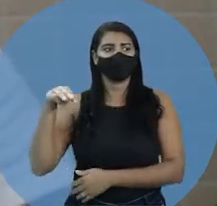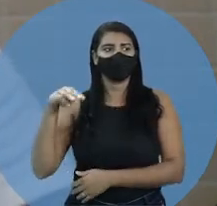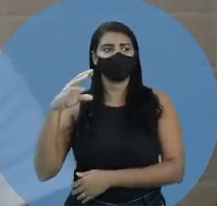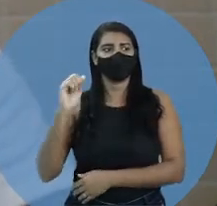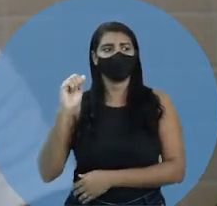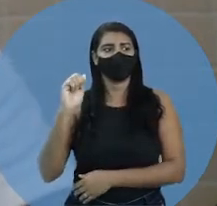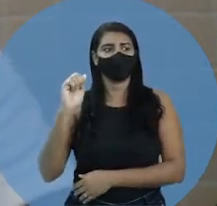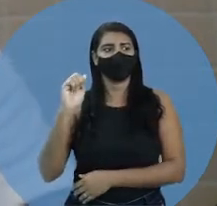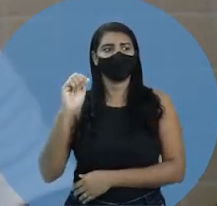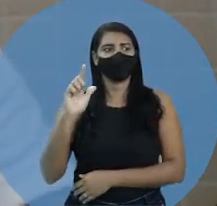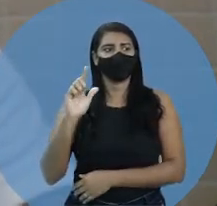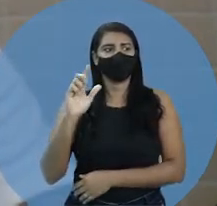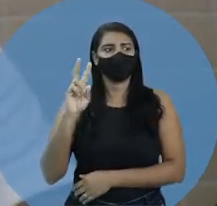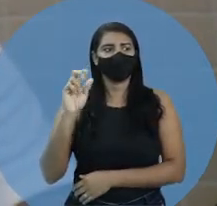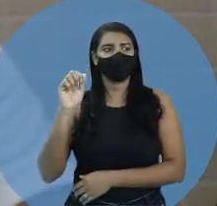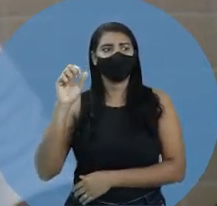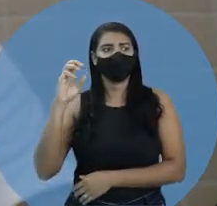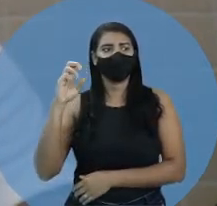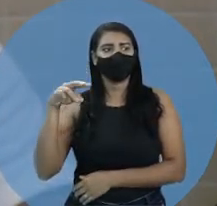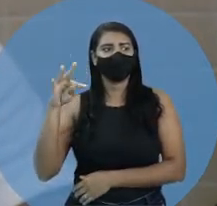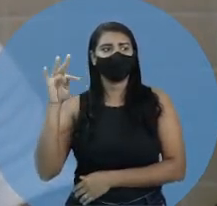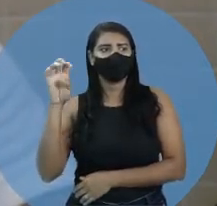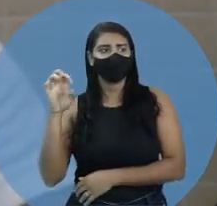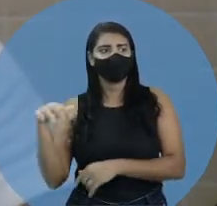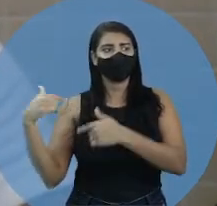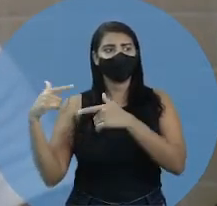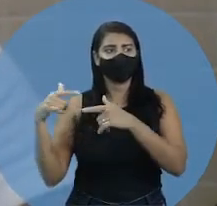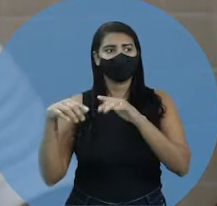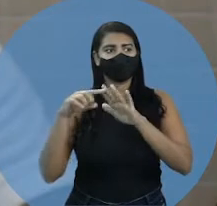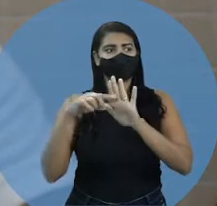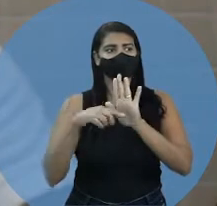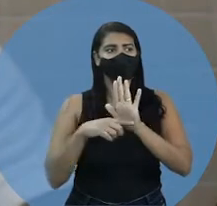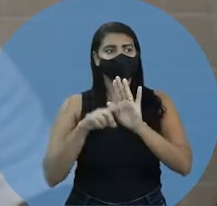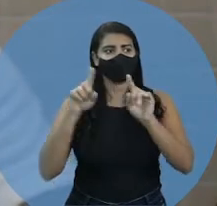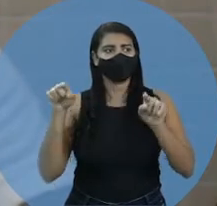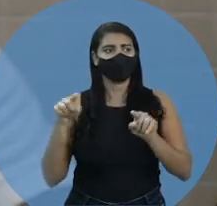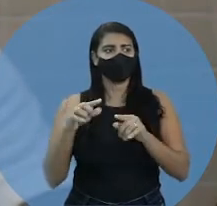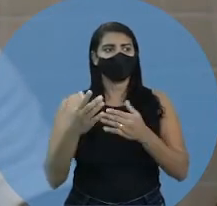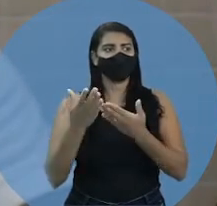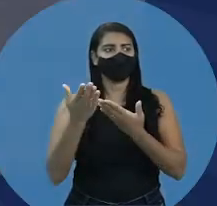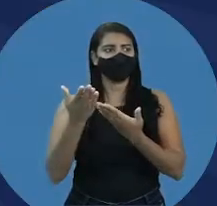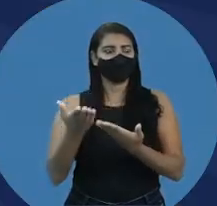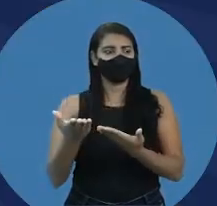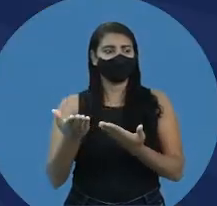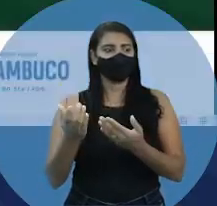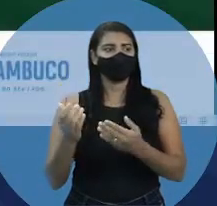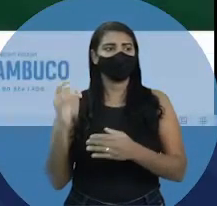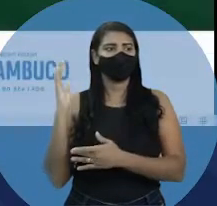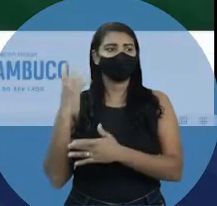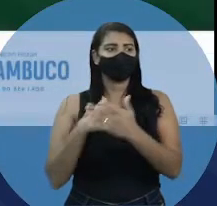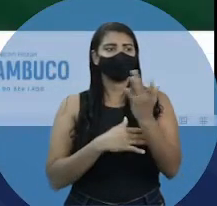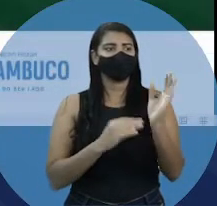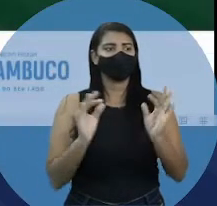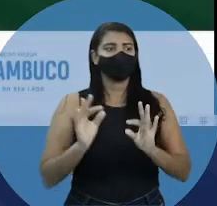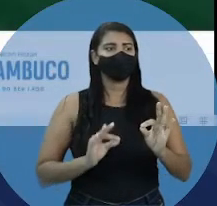vou aqui apresentar meu trabalho, intitulado Impacto de Pilhas e Baterias no Meio Ambiente.